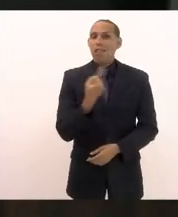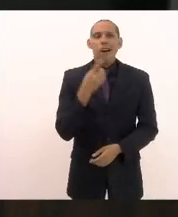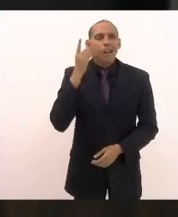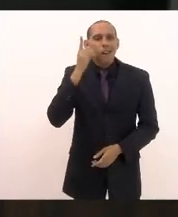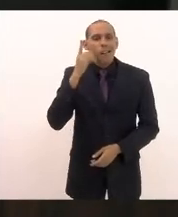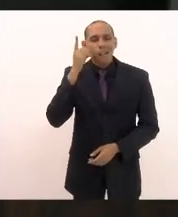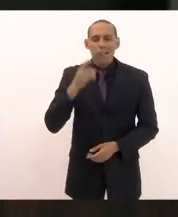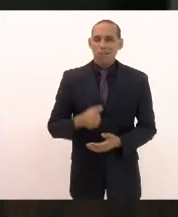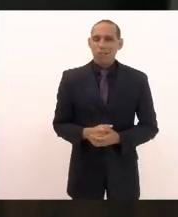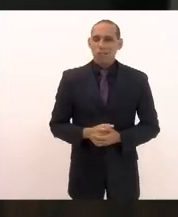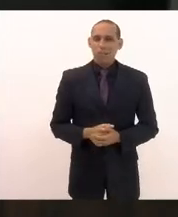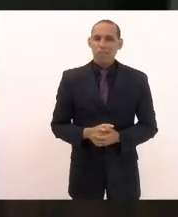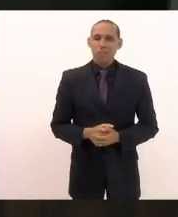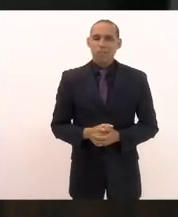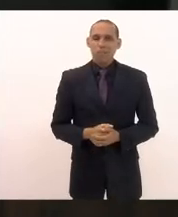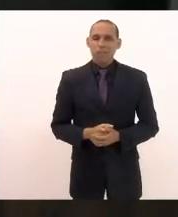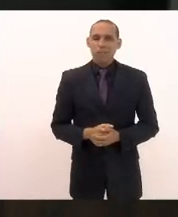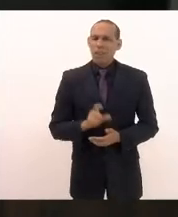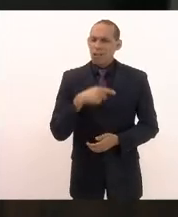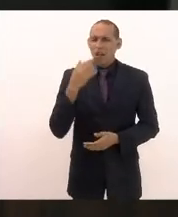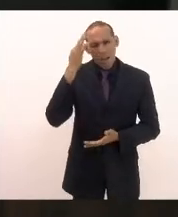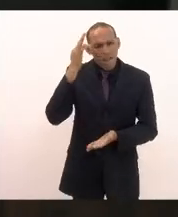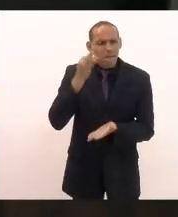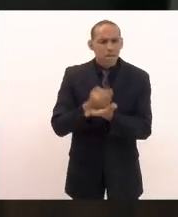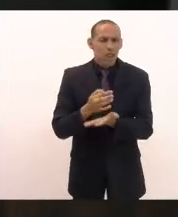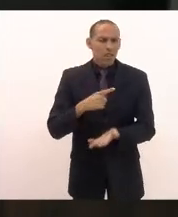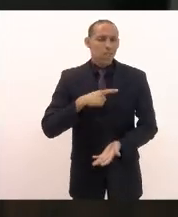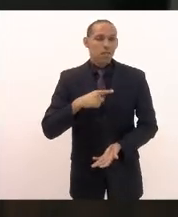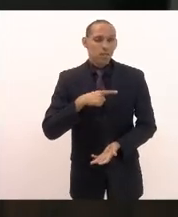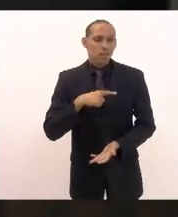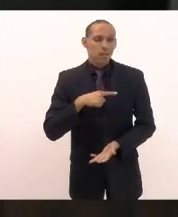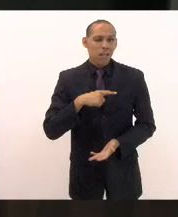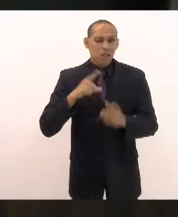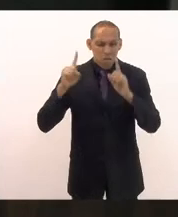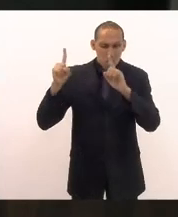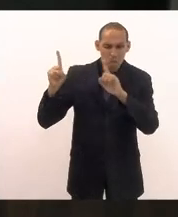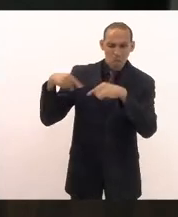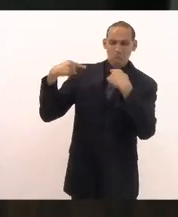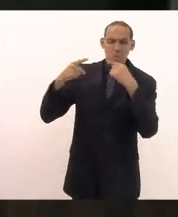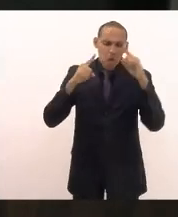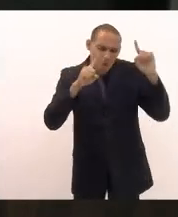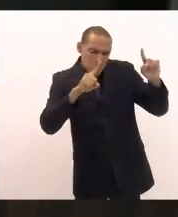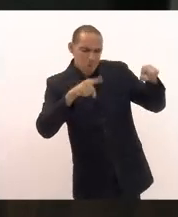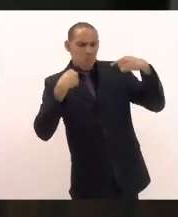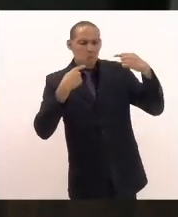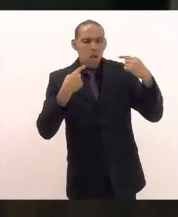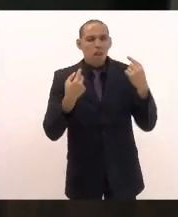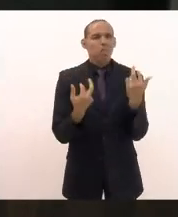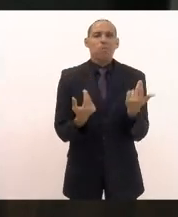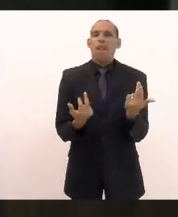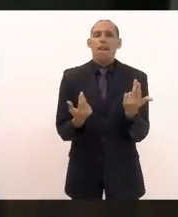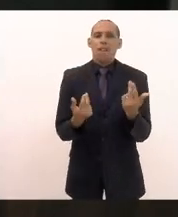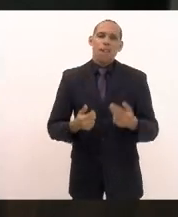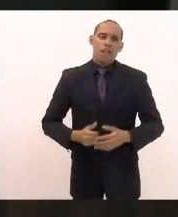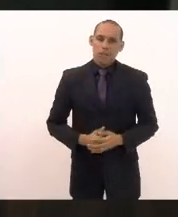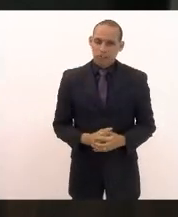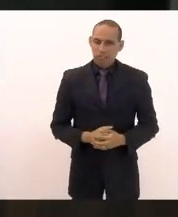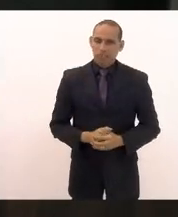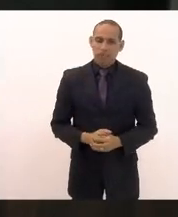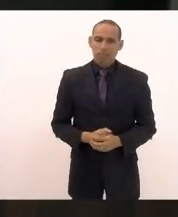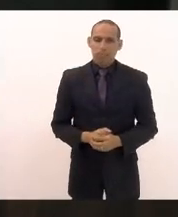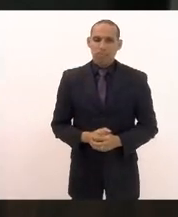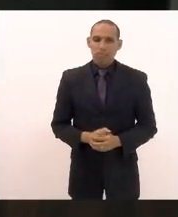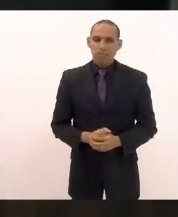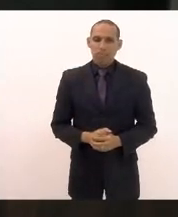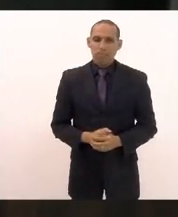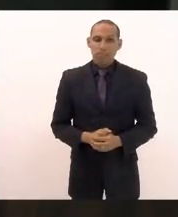deputados, que professamos a nossa fé, somos atacados também dentro dessa casa.